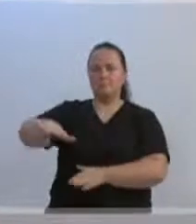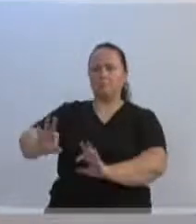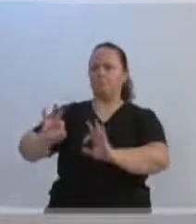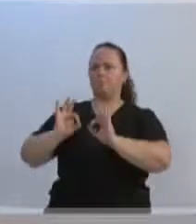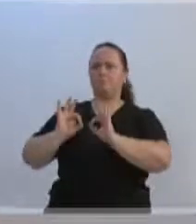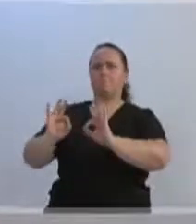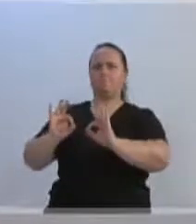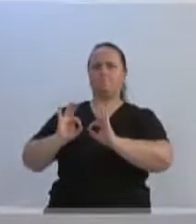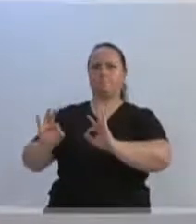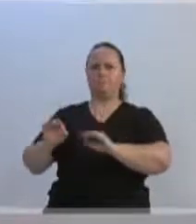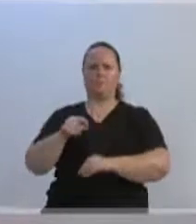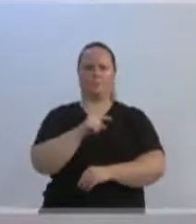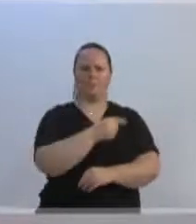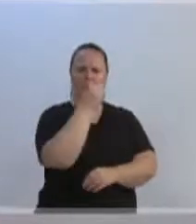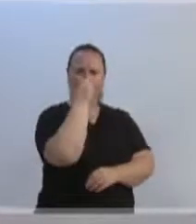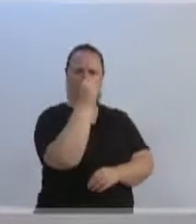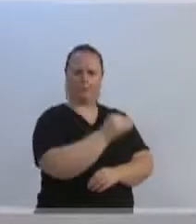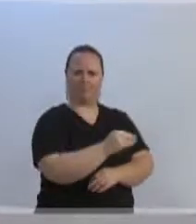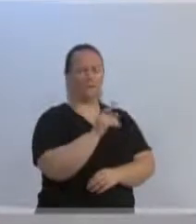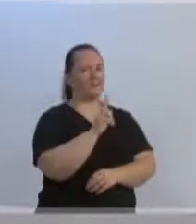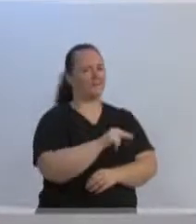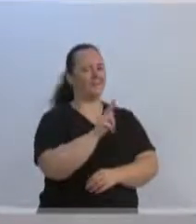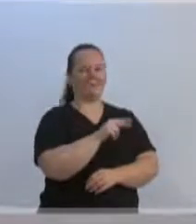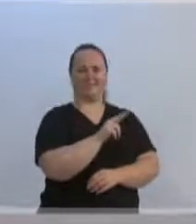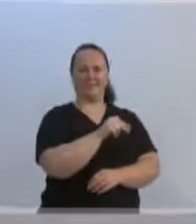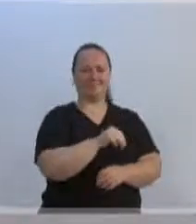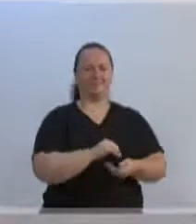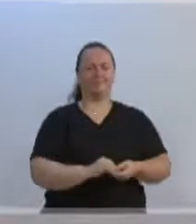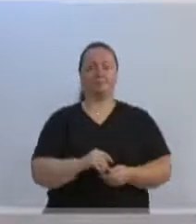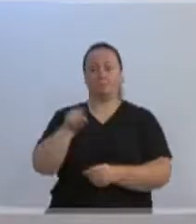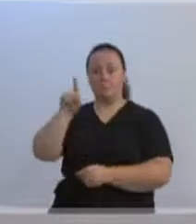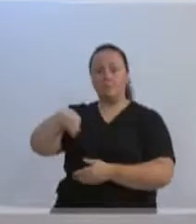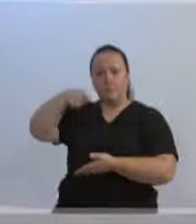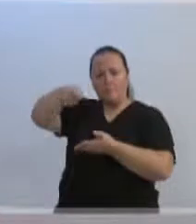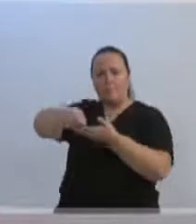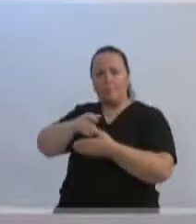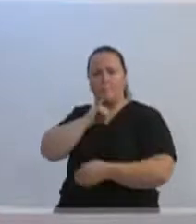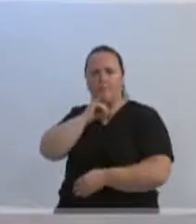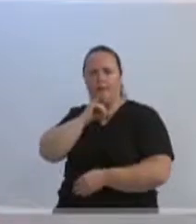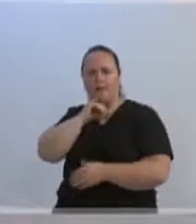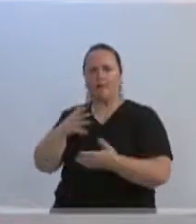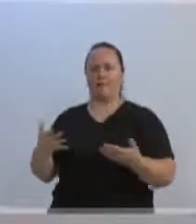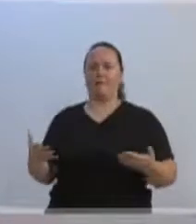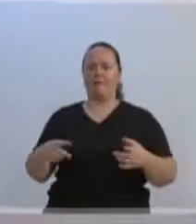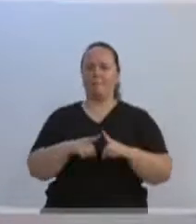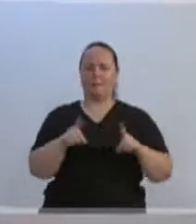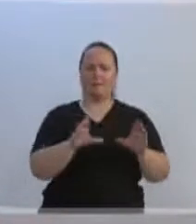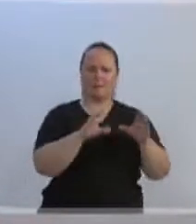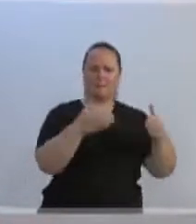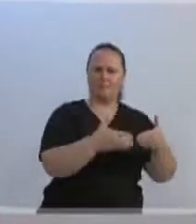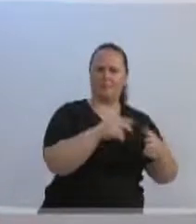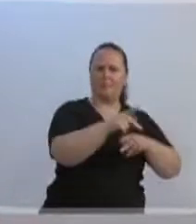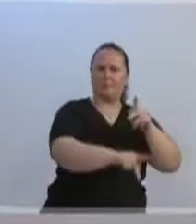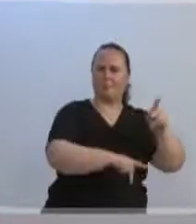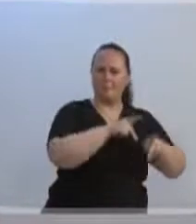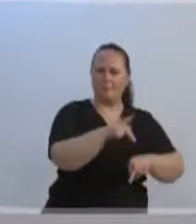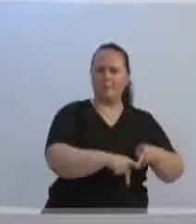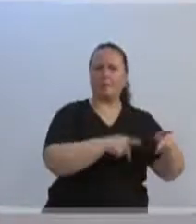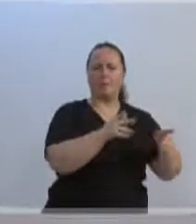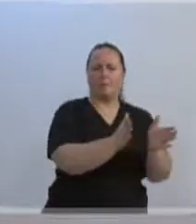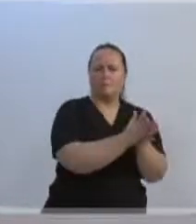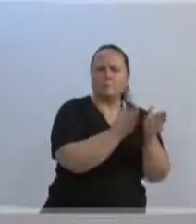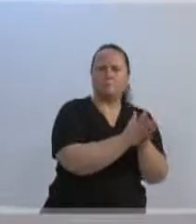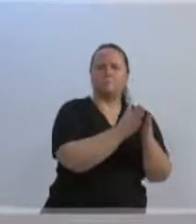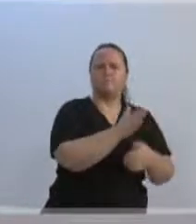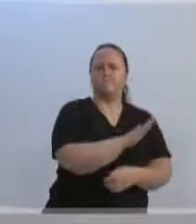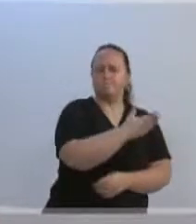deve sim que mora ali também contribui bastante através dos impostos que paga mas que o povo dessas comunidades dos bairros das periferias dos morros das